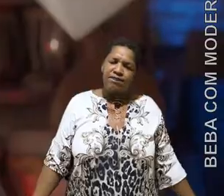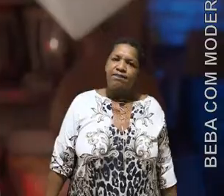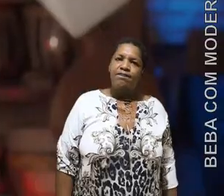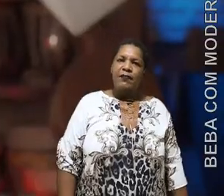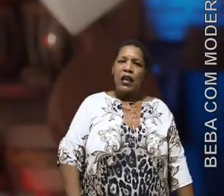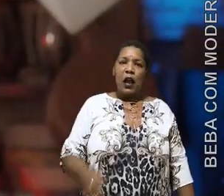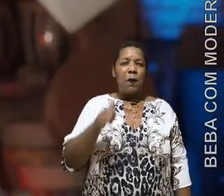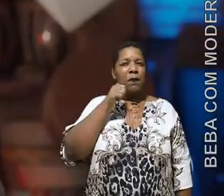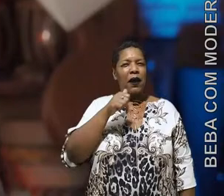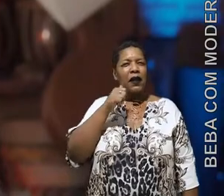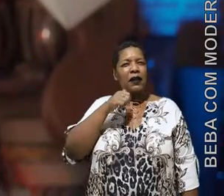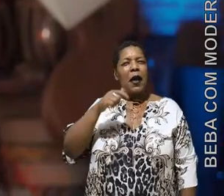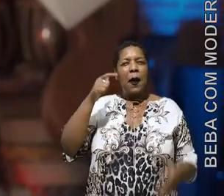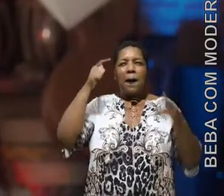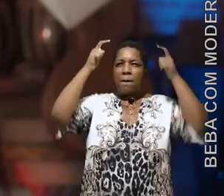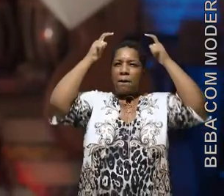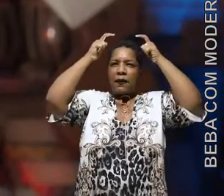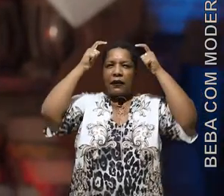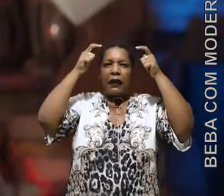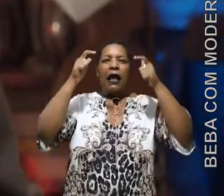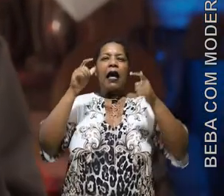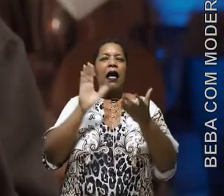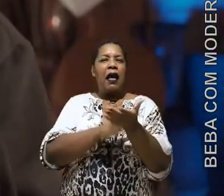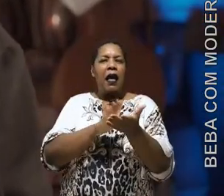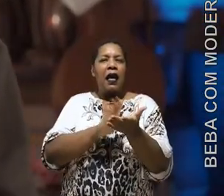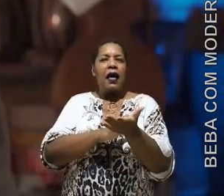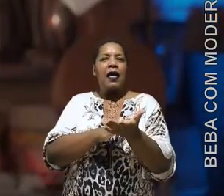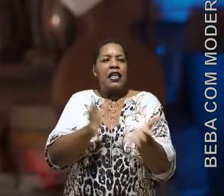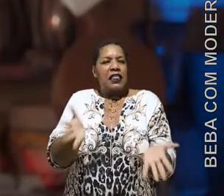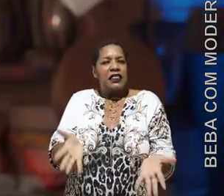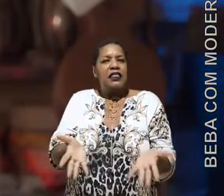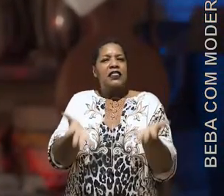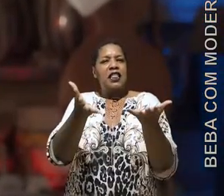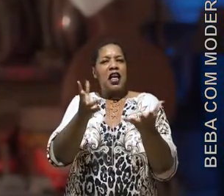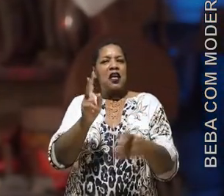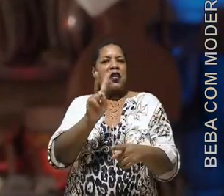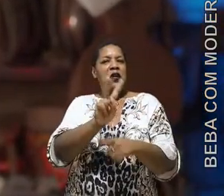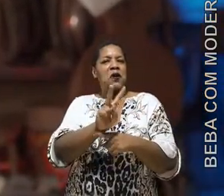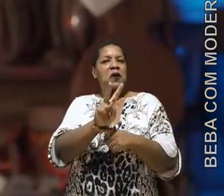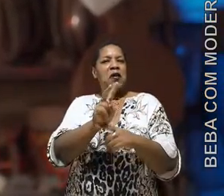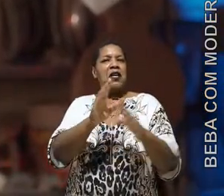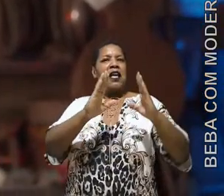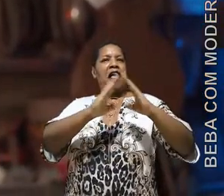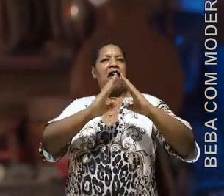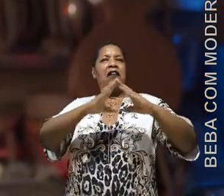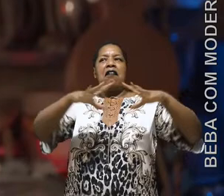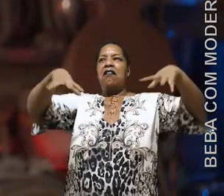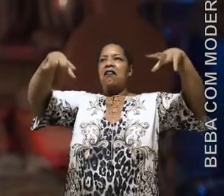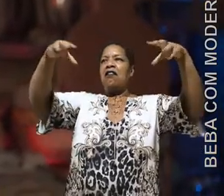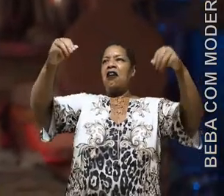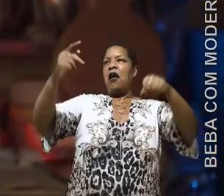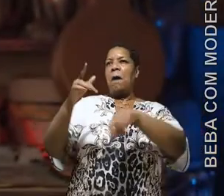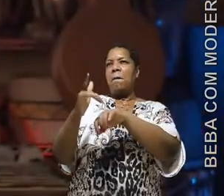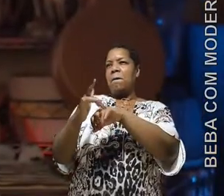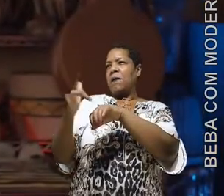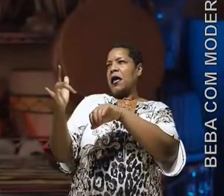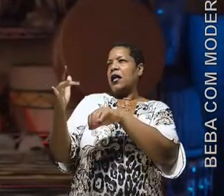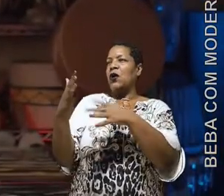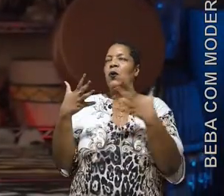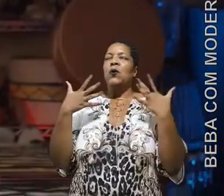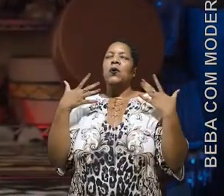para os trenzinhos assim a passo princesinha patricinha prestígio patrimônio propriedades